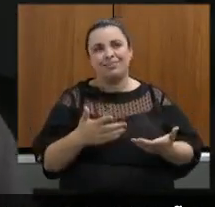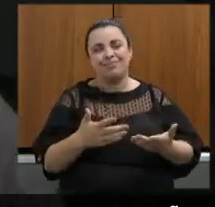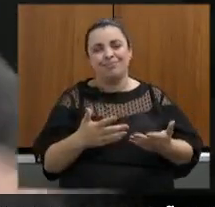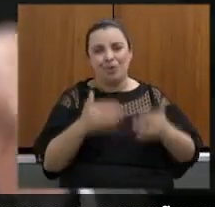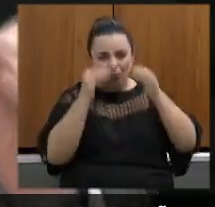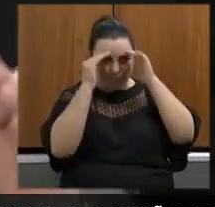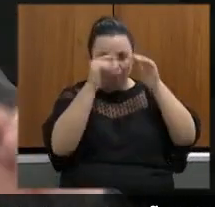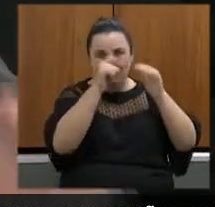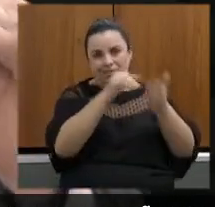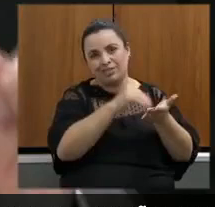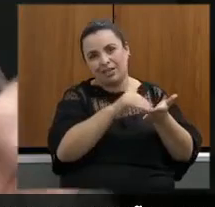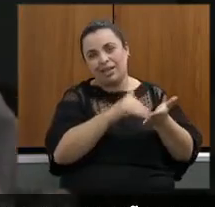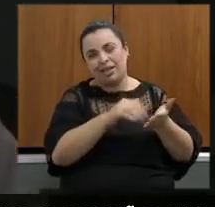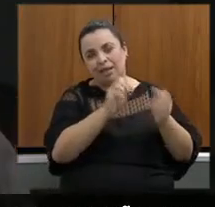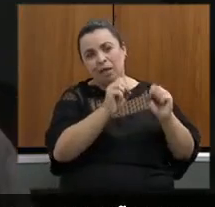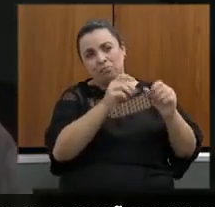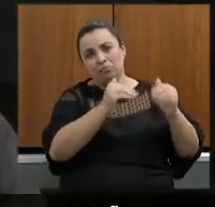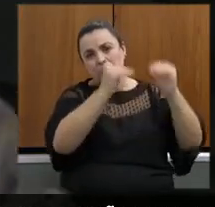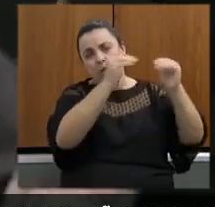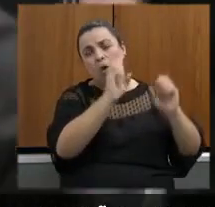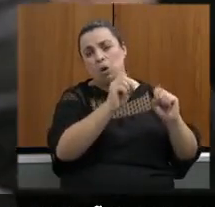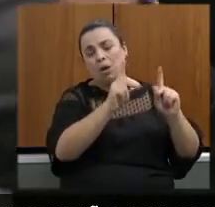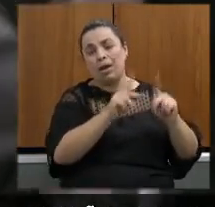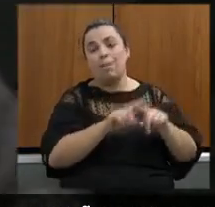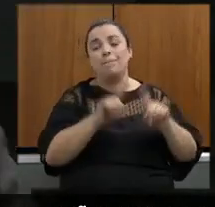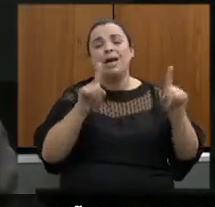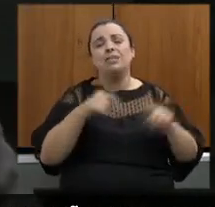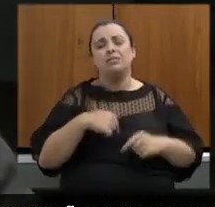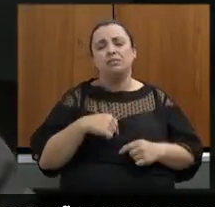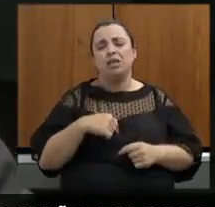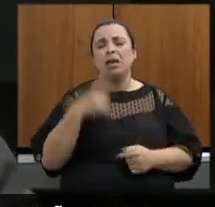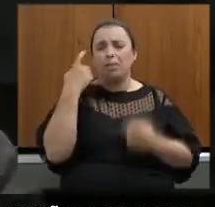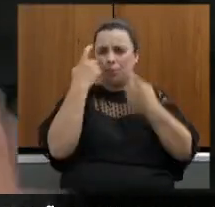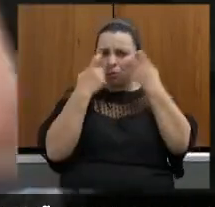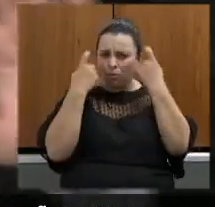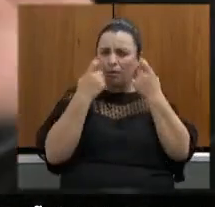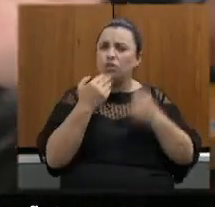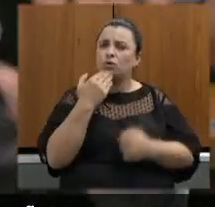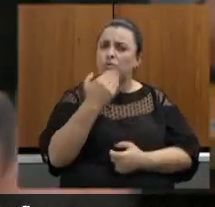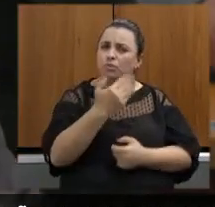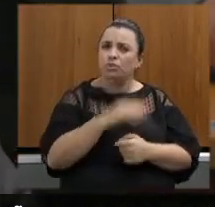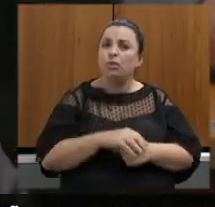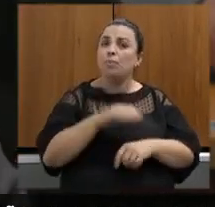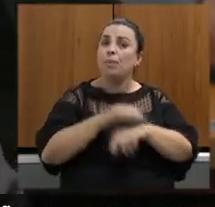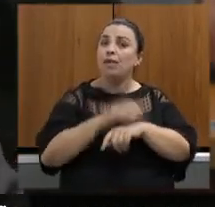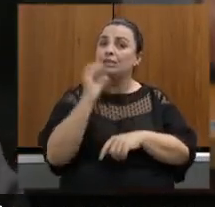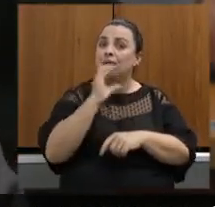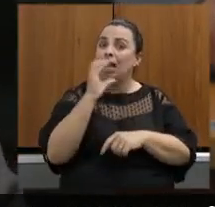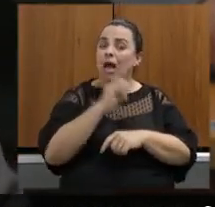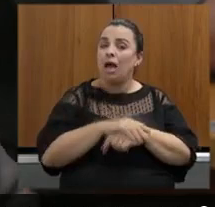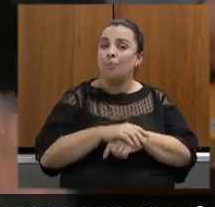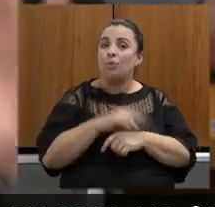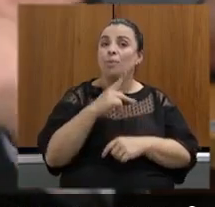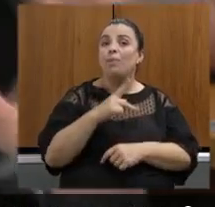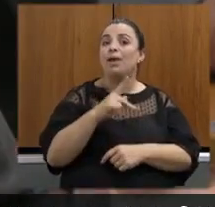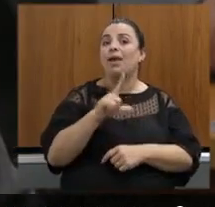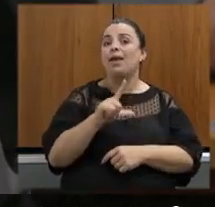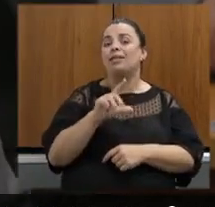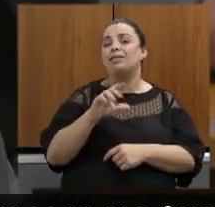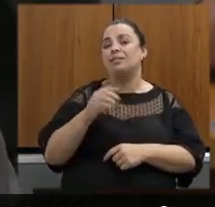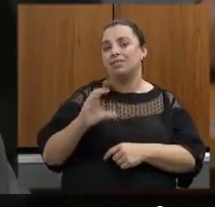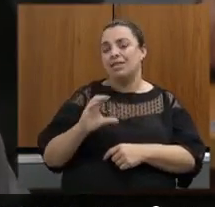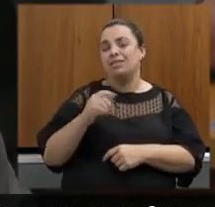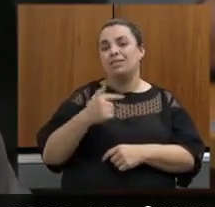dentro mês governo então é preocupante faça que o apelo e quanto mais rápido secretária o prazo para sanção do pl 75